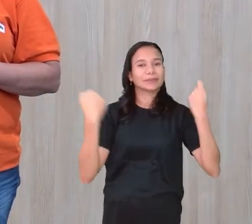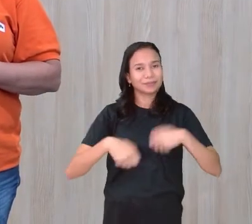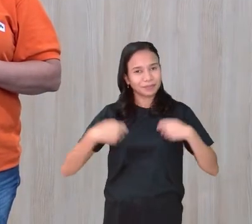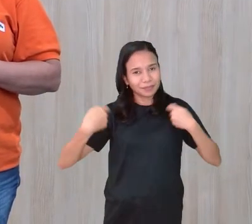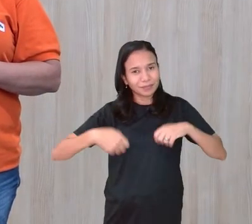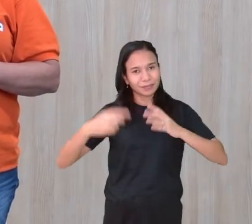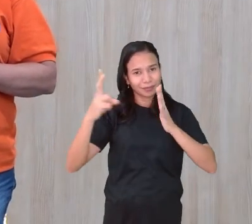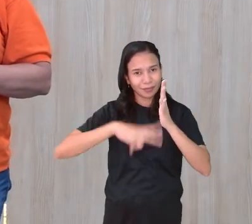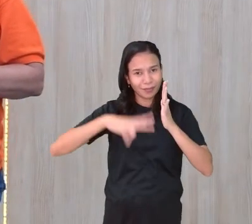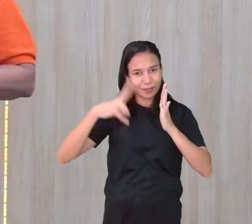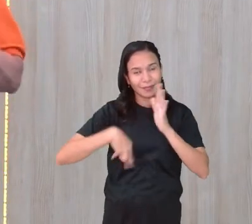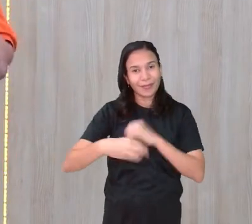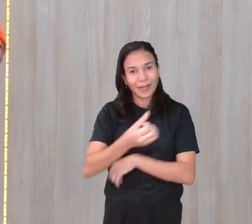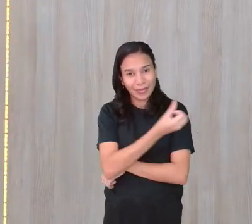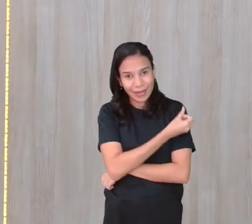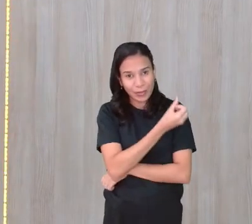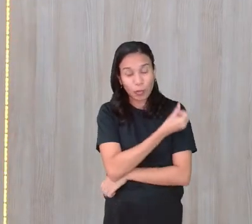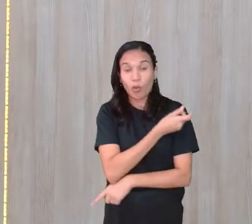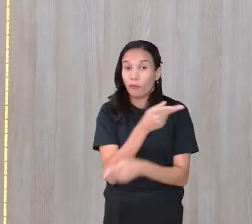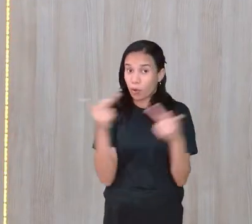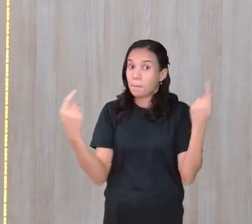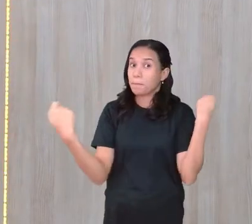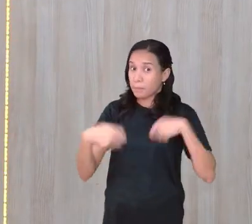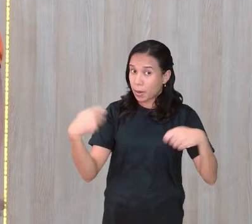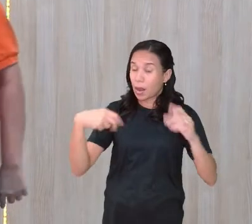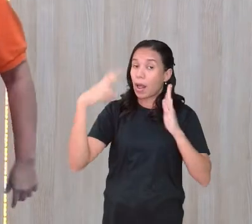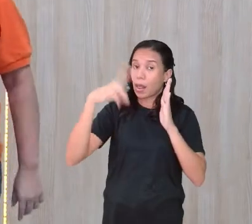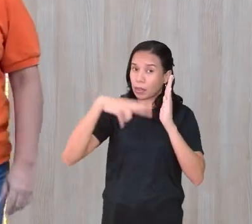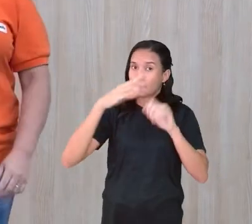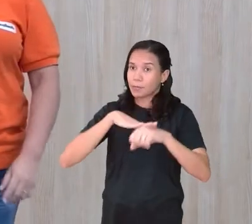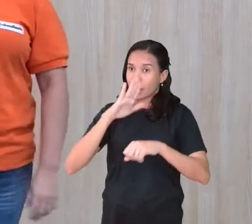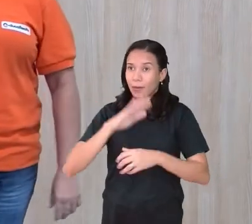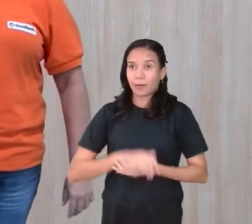ler. Sexto ano, vocês precisam ler.